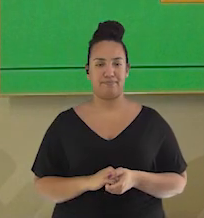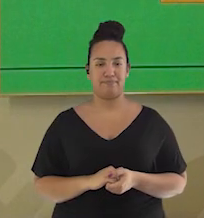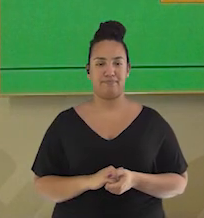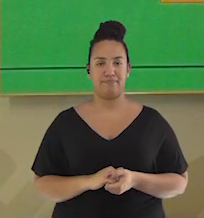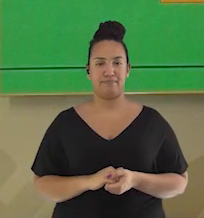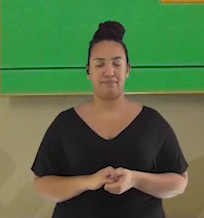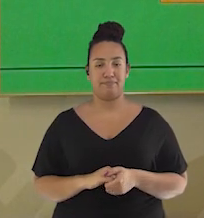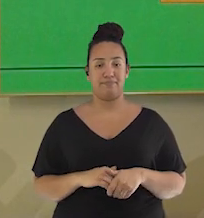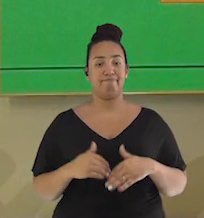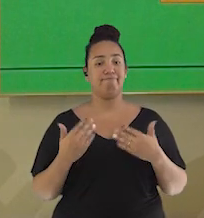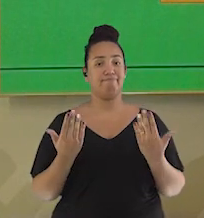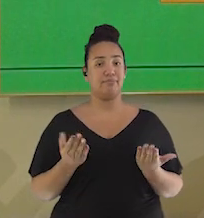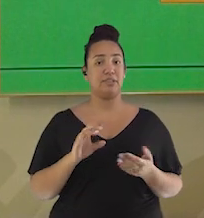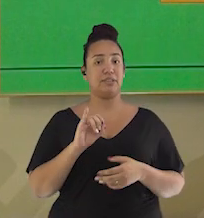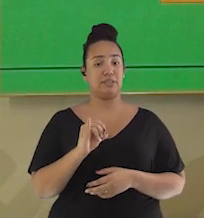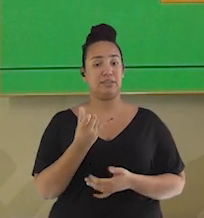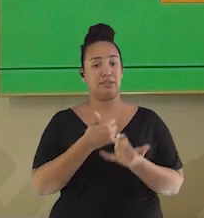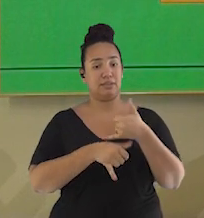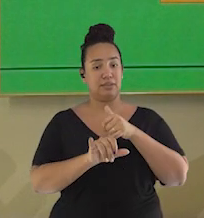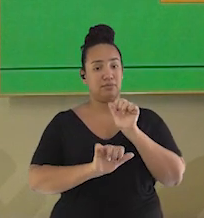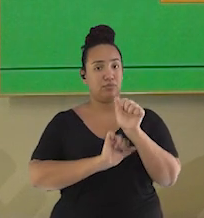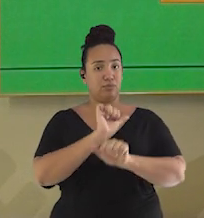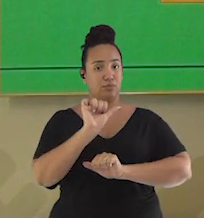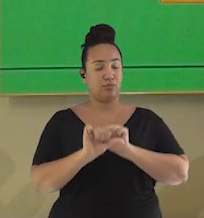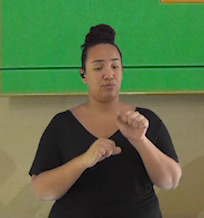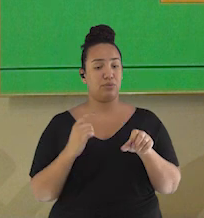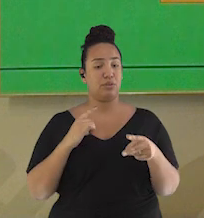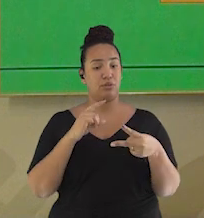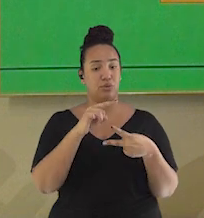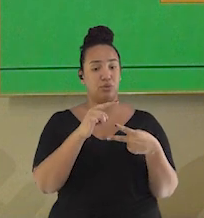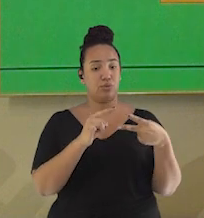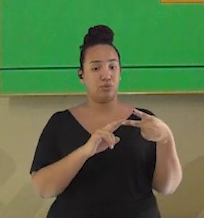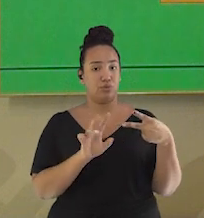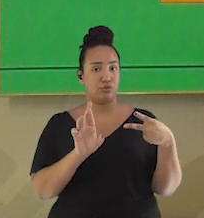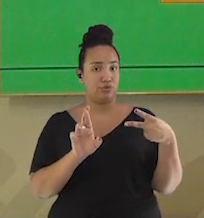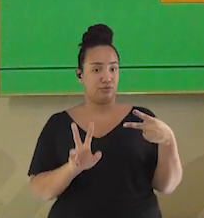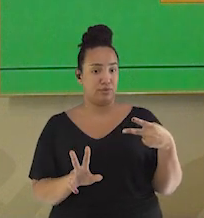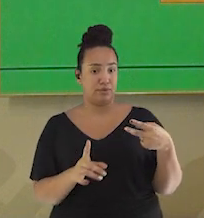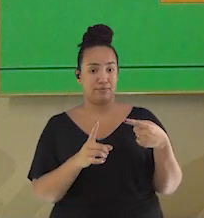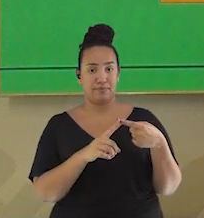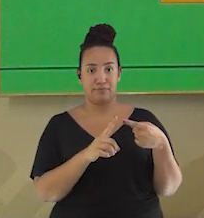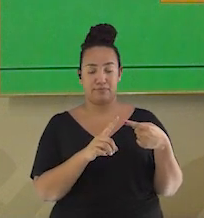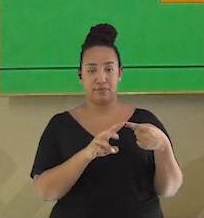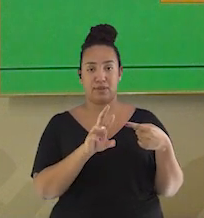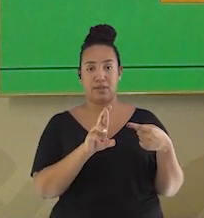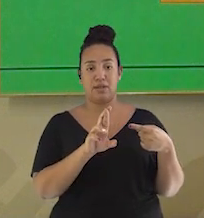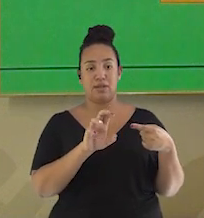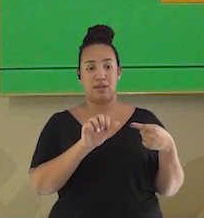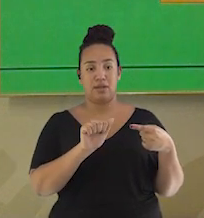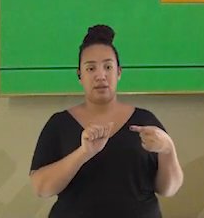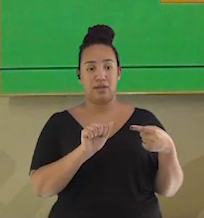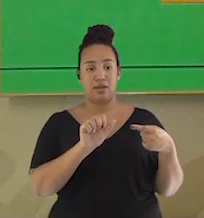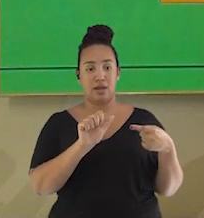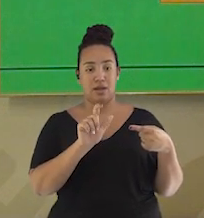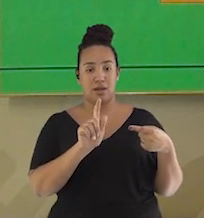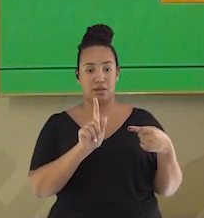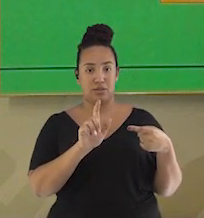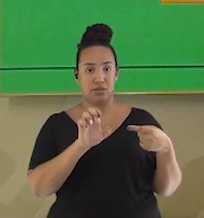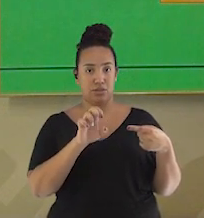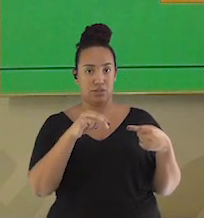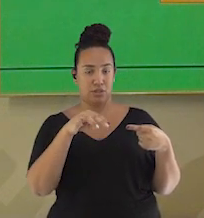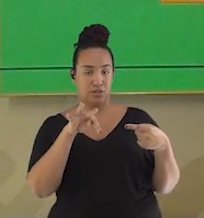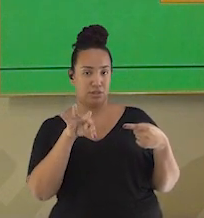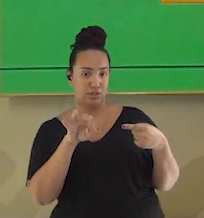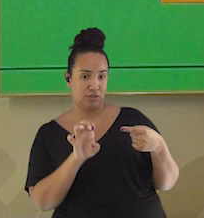Ocorre uma transformação química, temos dois personagens diferentes. São estes daqui, o reagente e o